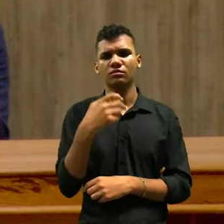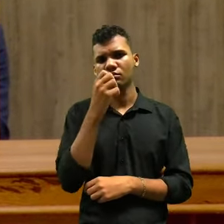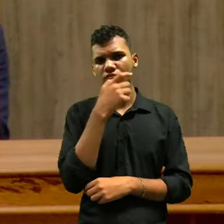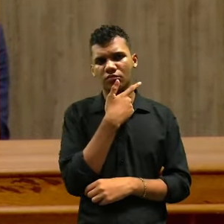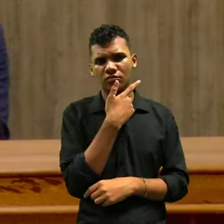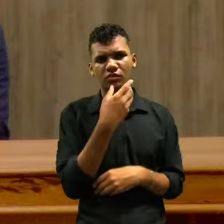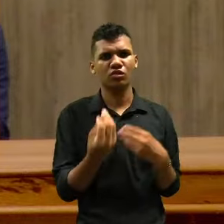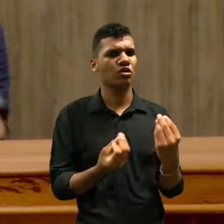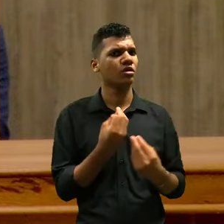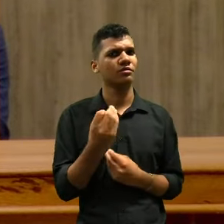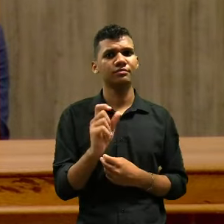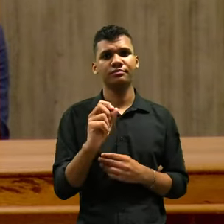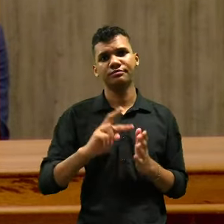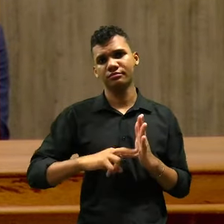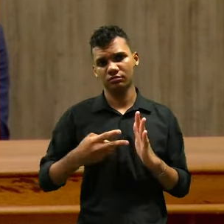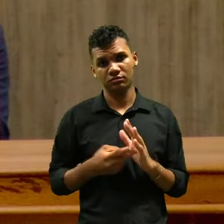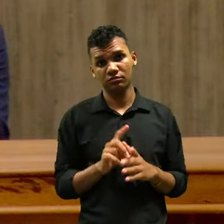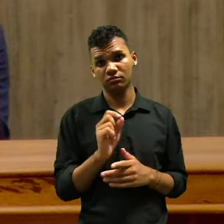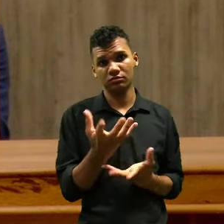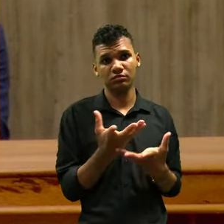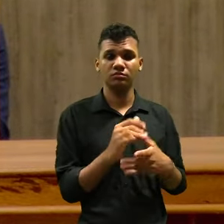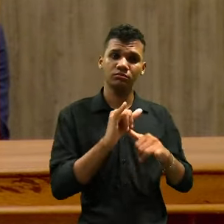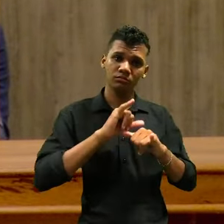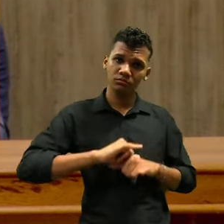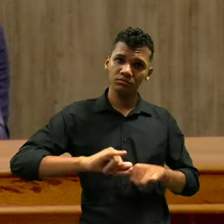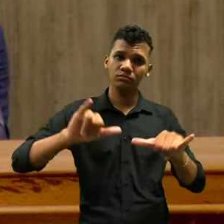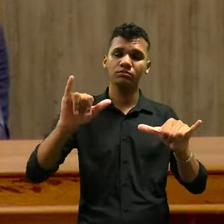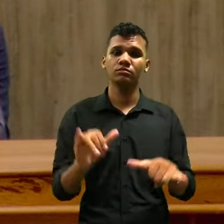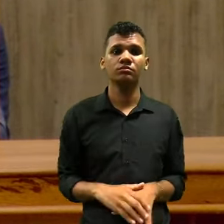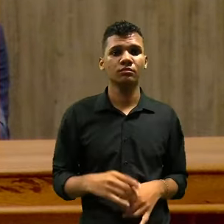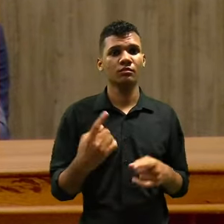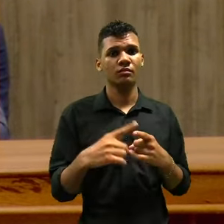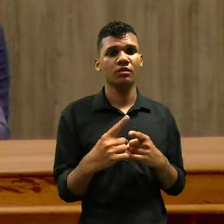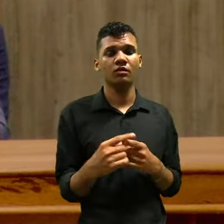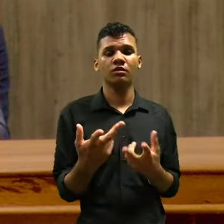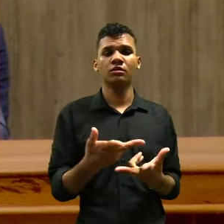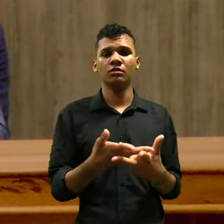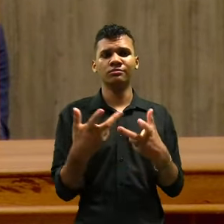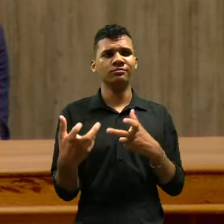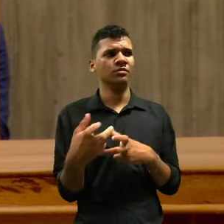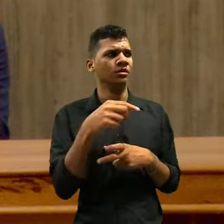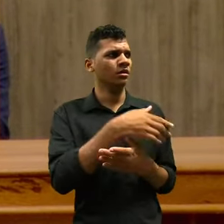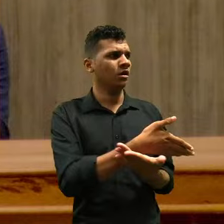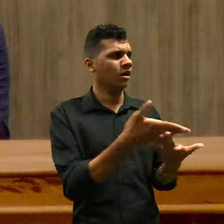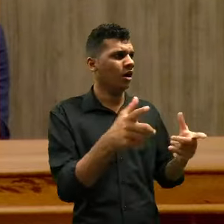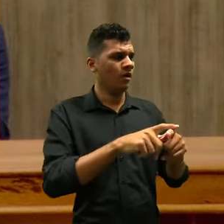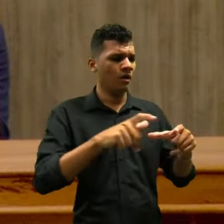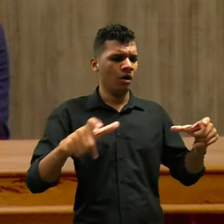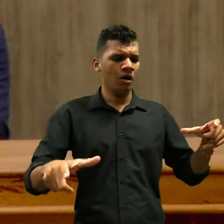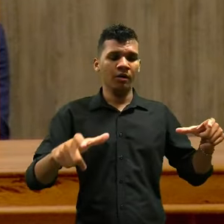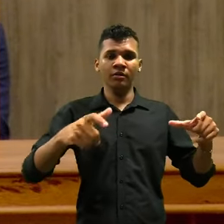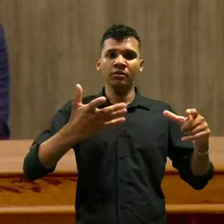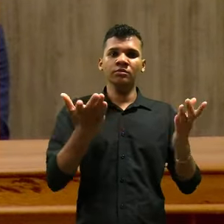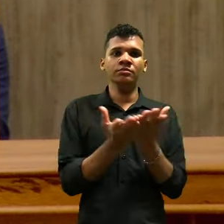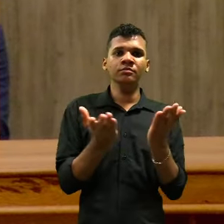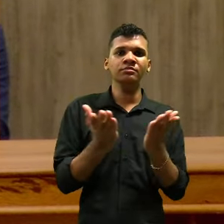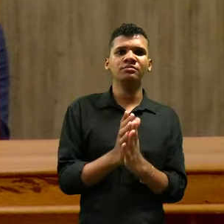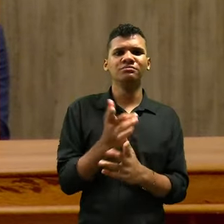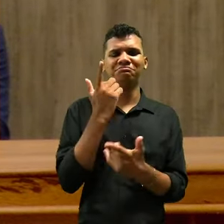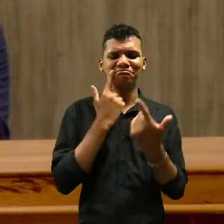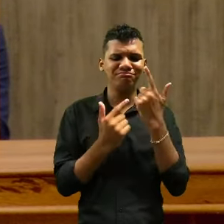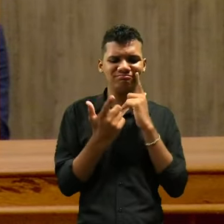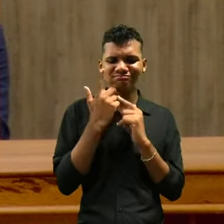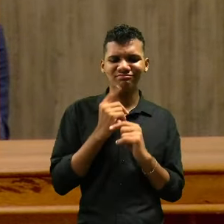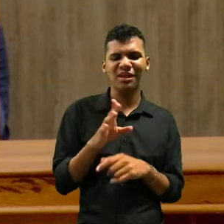deixa eu dizer uma coisa para vocês quando você vê esse monte de crente na atualidade crente bebê chorão